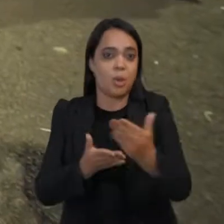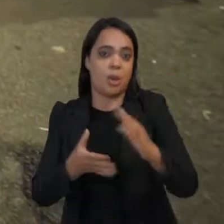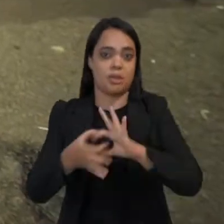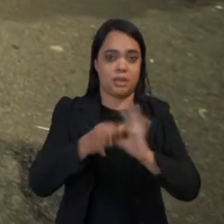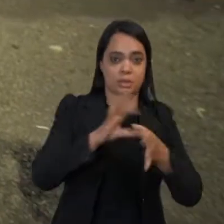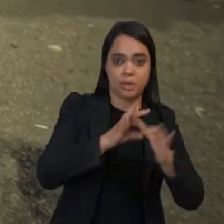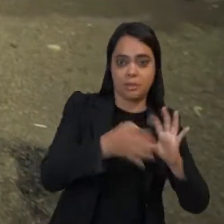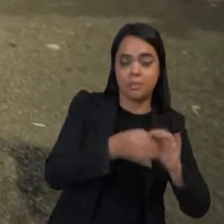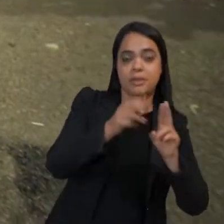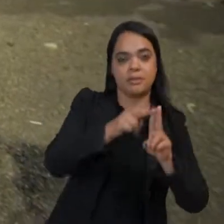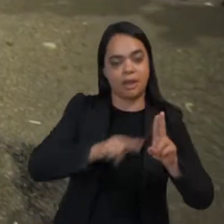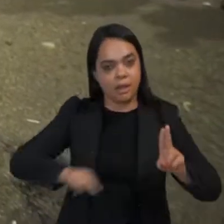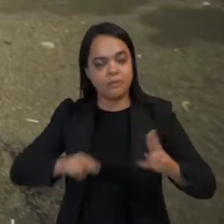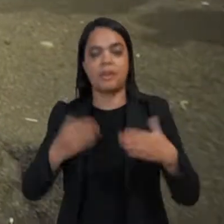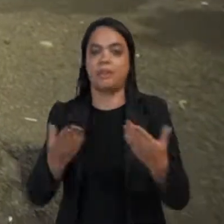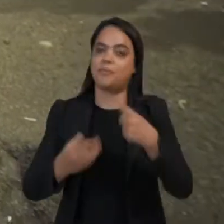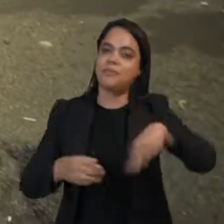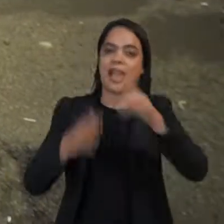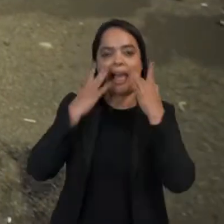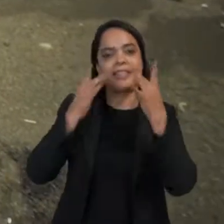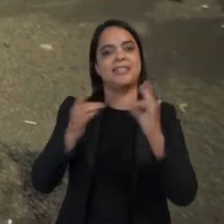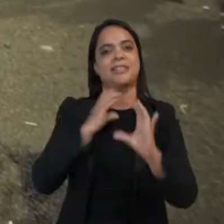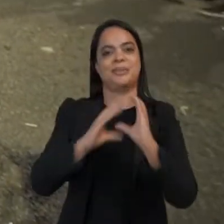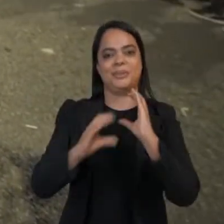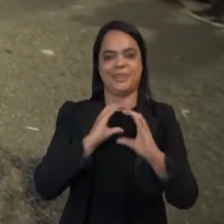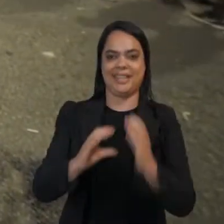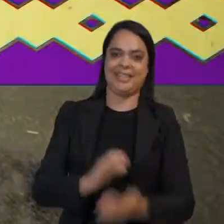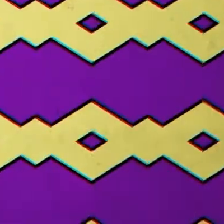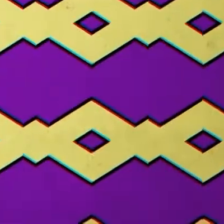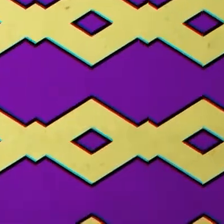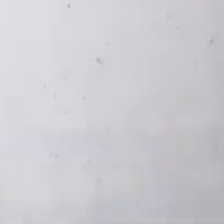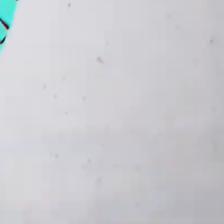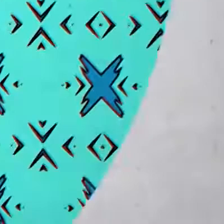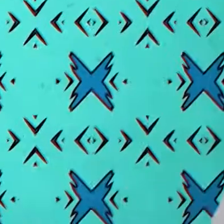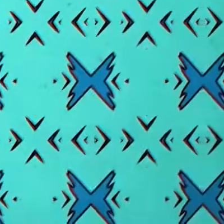das Olimpíadas da UFO? Então, se liga no Comunica!